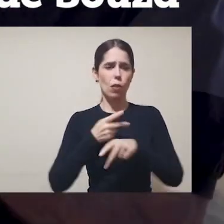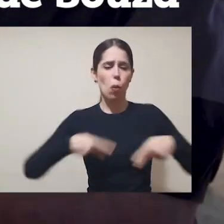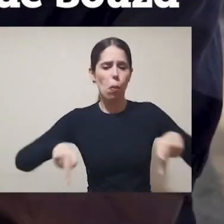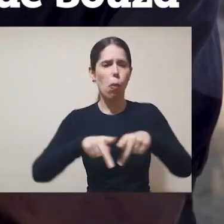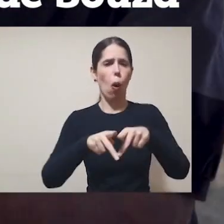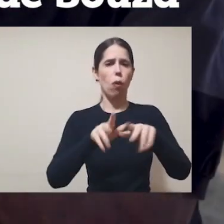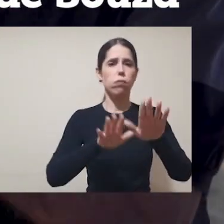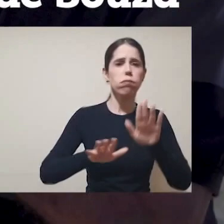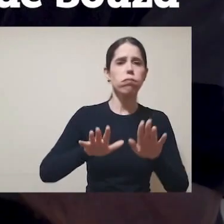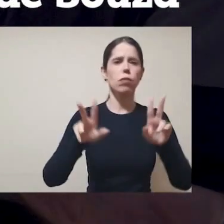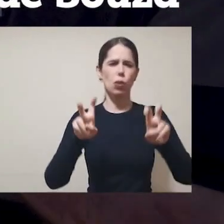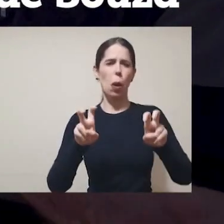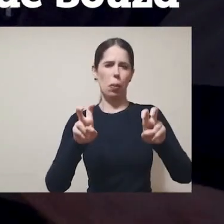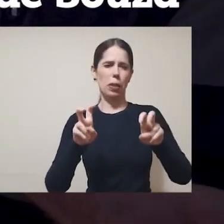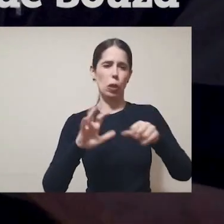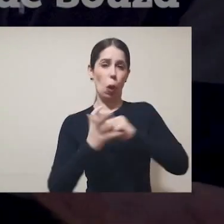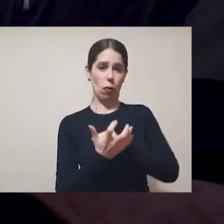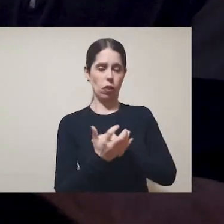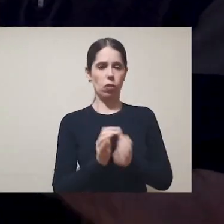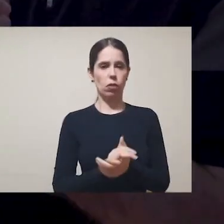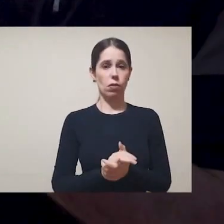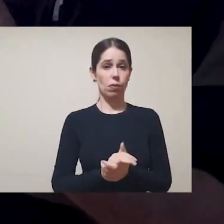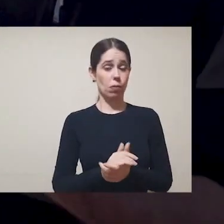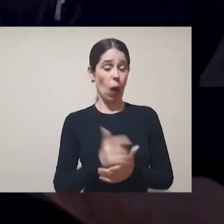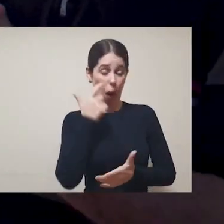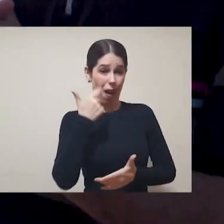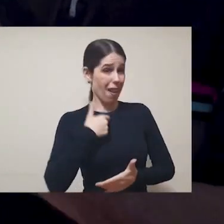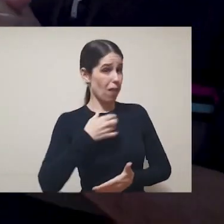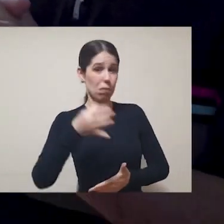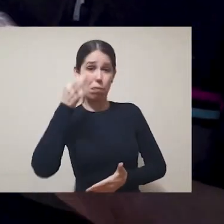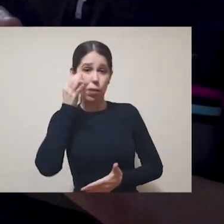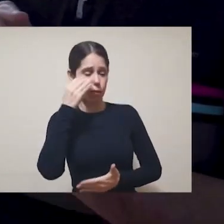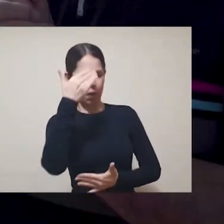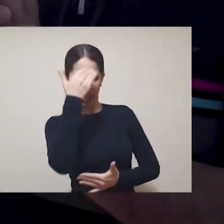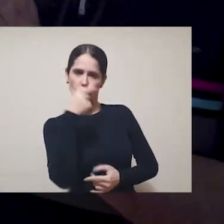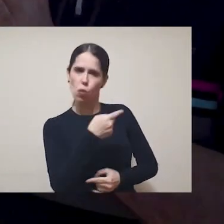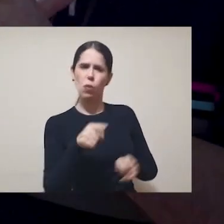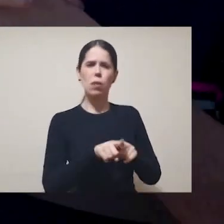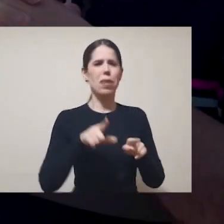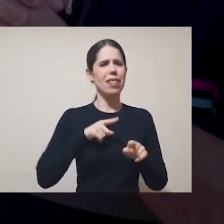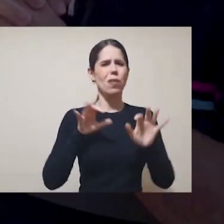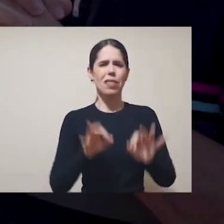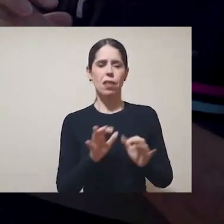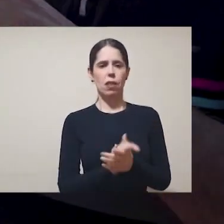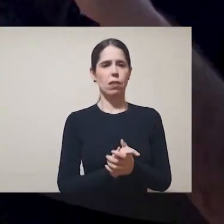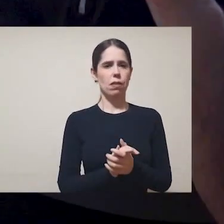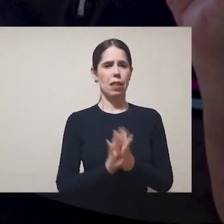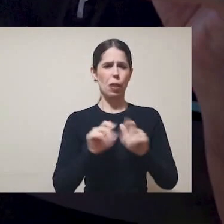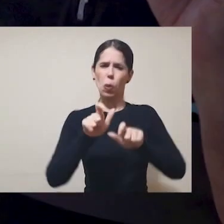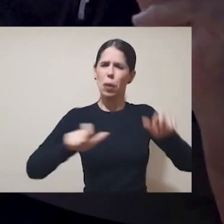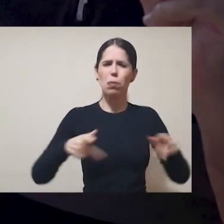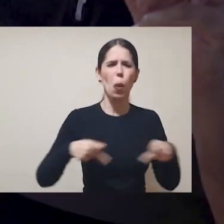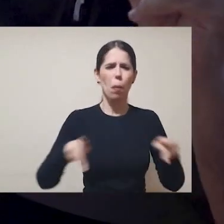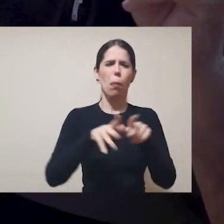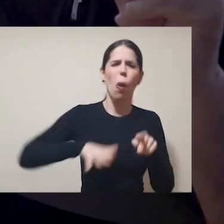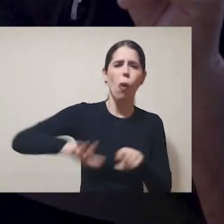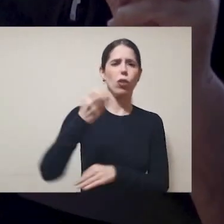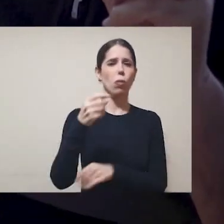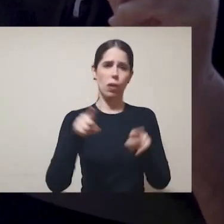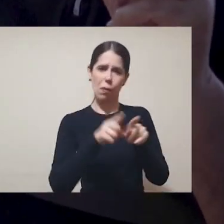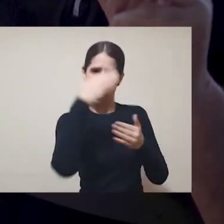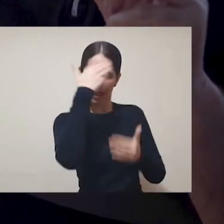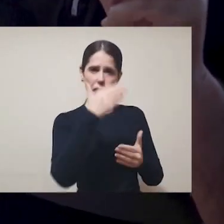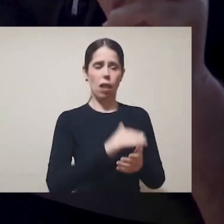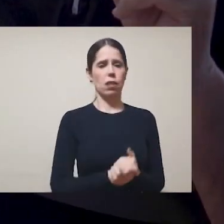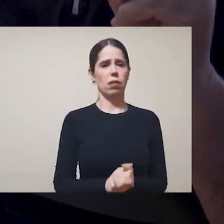cuidado que teve com nós no Covid. Olha, eu pessoalmente te agradeço e eu tenho certeza que o povo inteiro